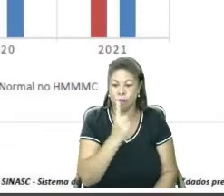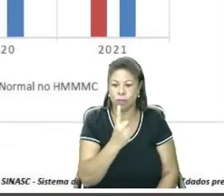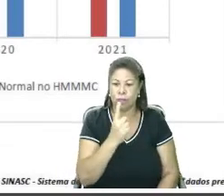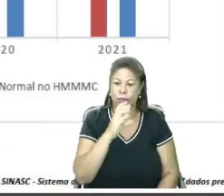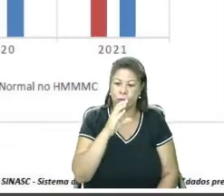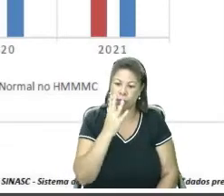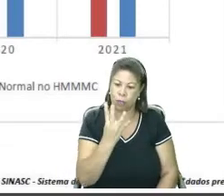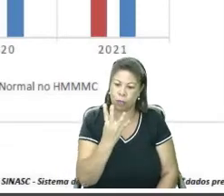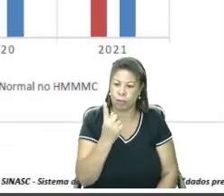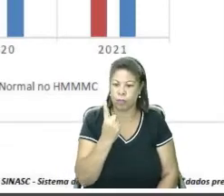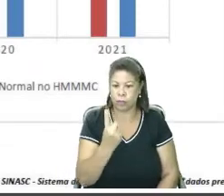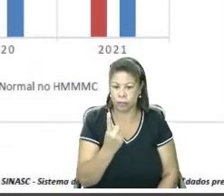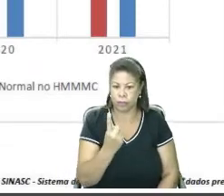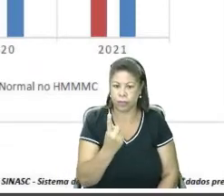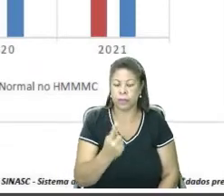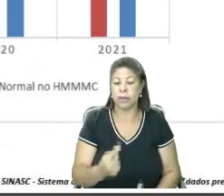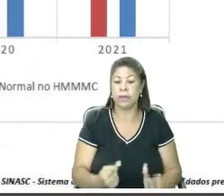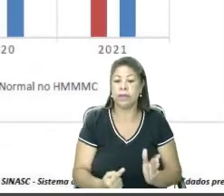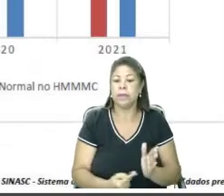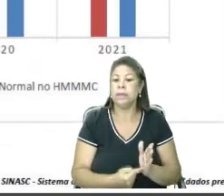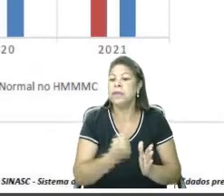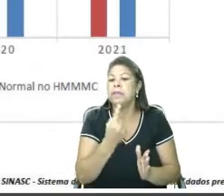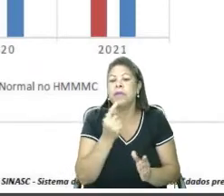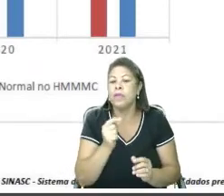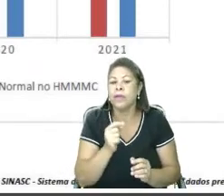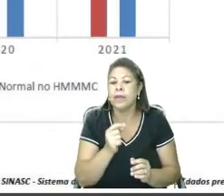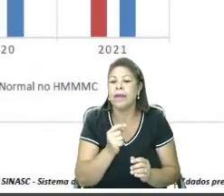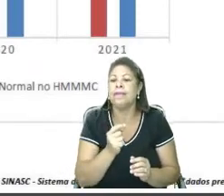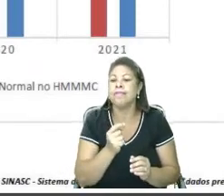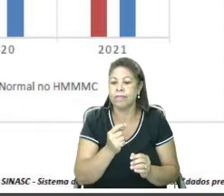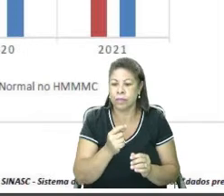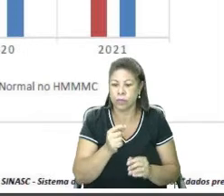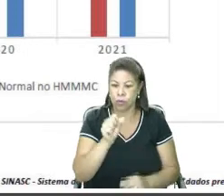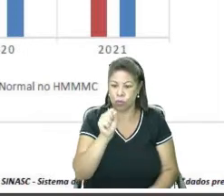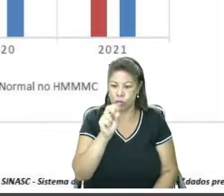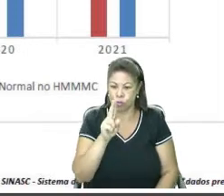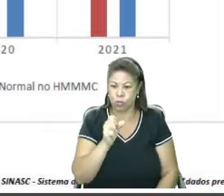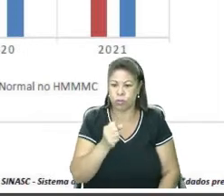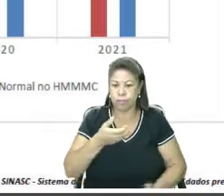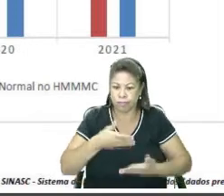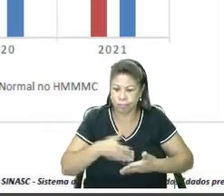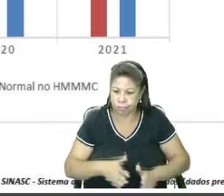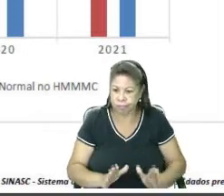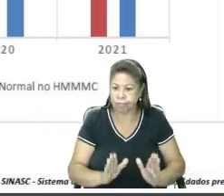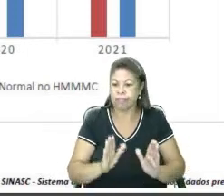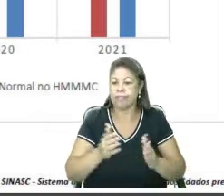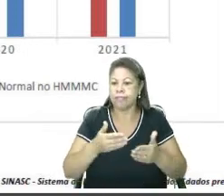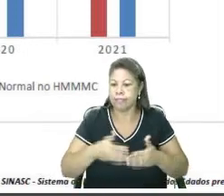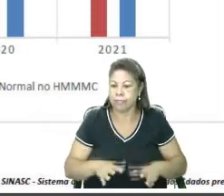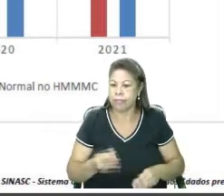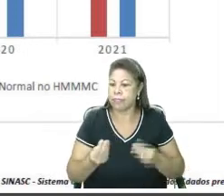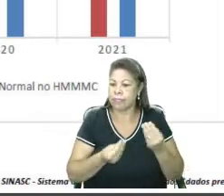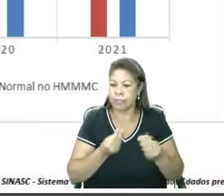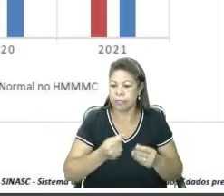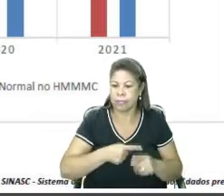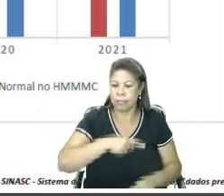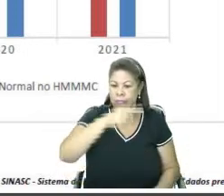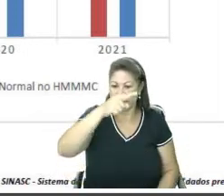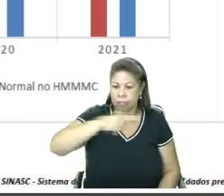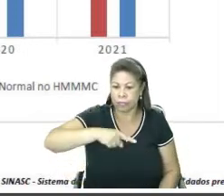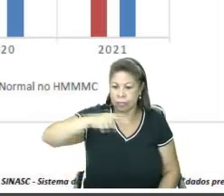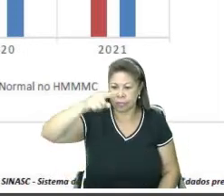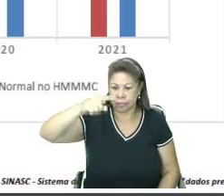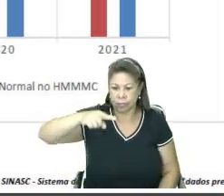O primeiro indicador é a proporção de parto normal no SUS e na saúde suplementar. No ano de 2021, as duas